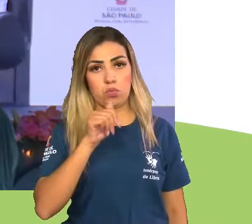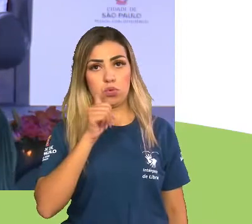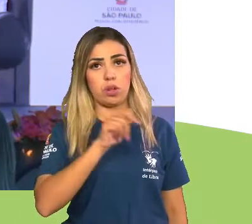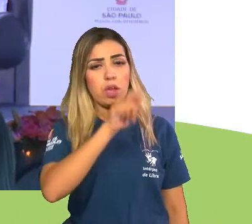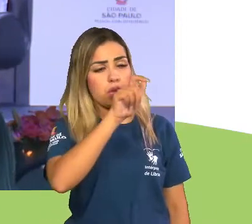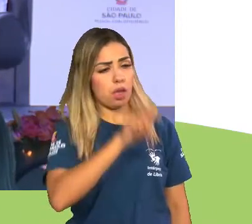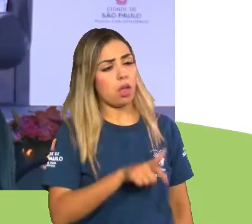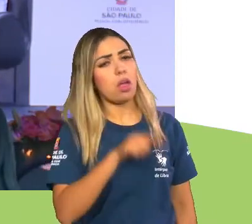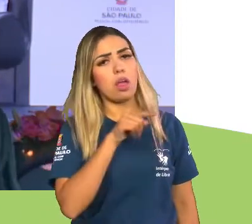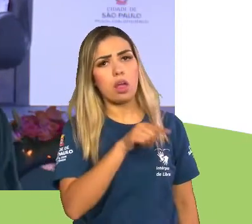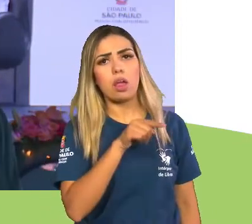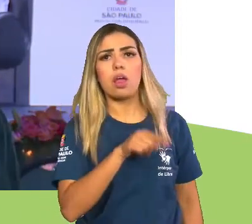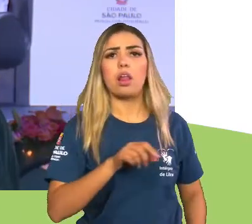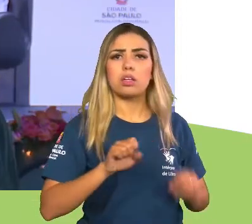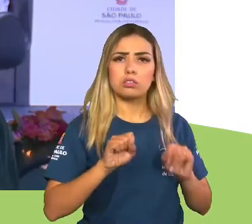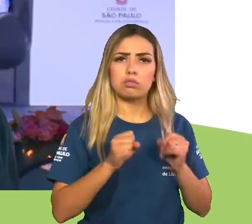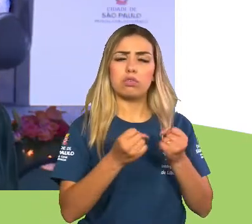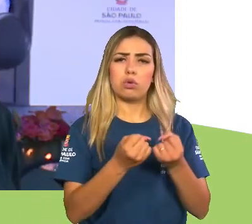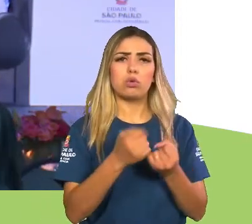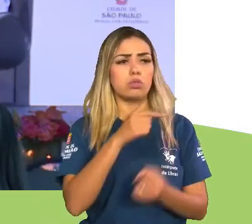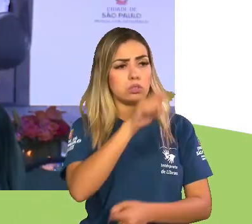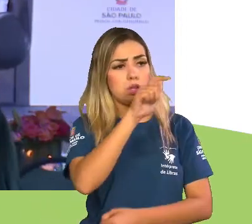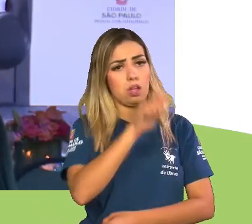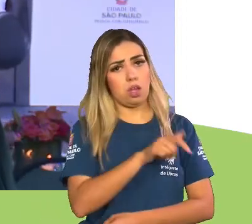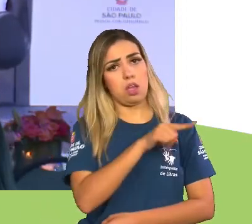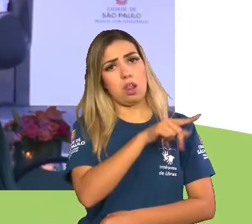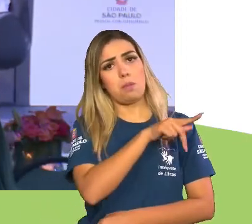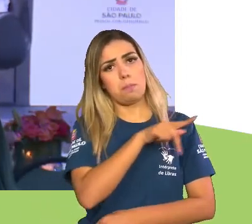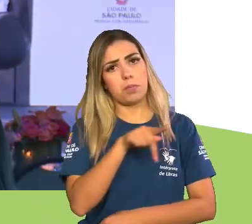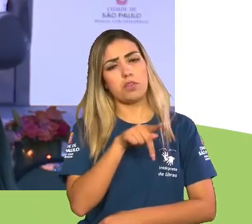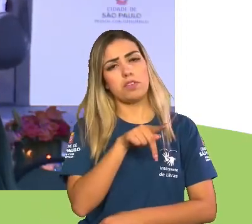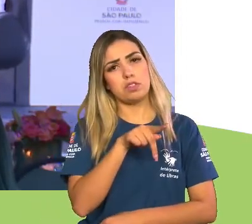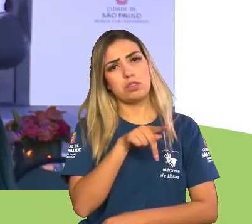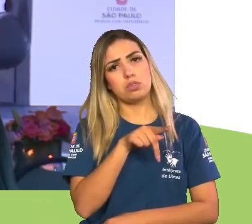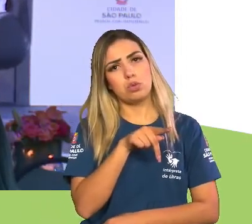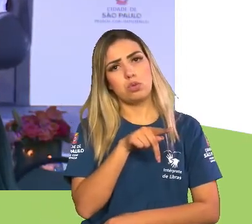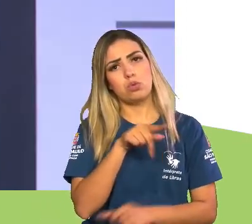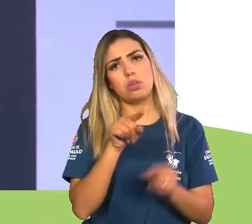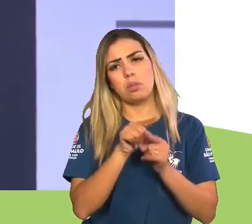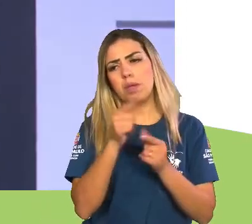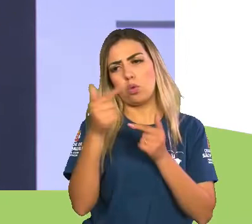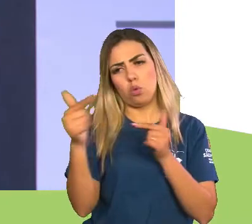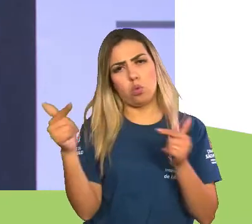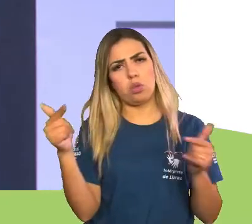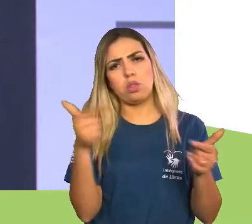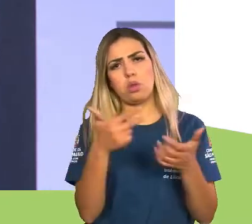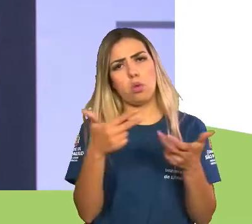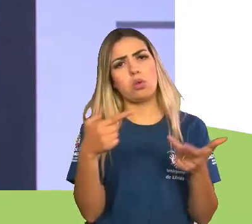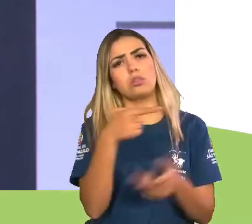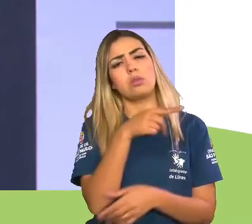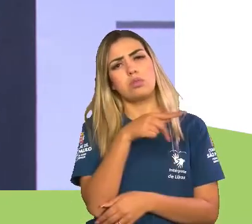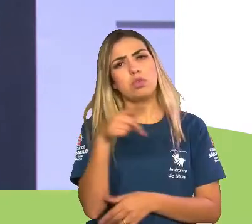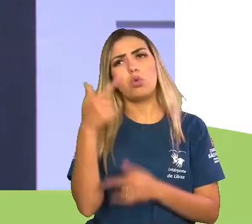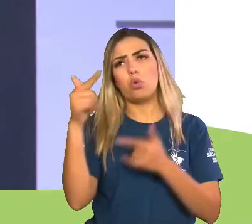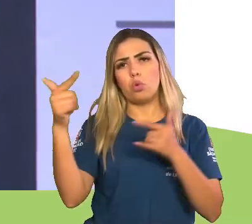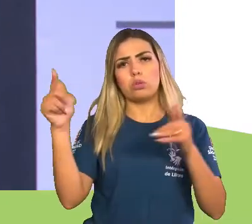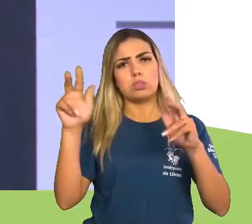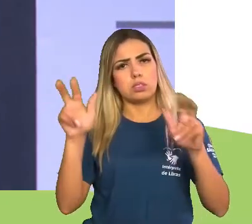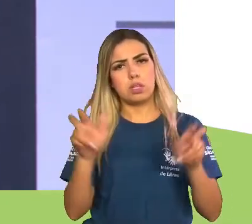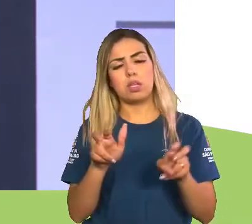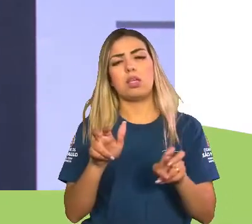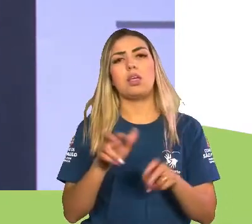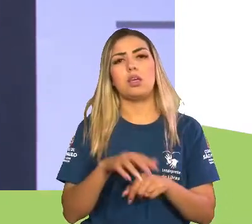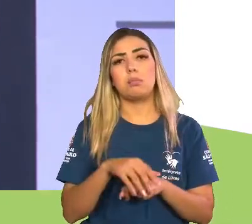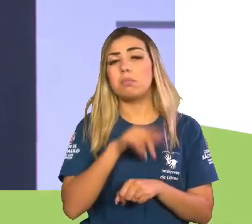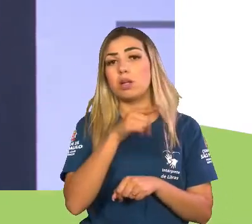muito dedicada, né, que também era professora de outras coisas, de outros temas, não